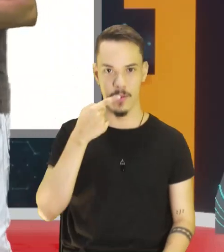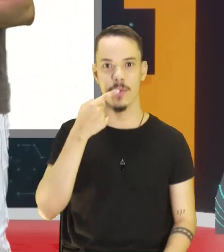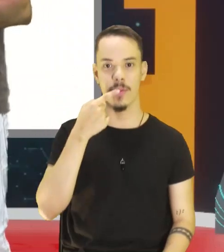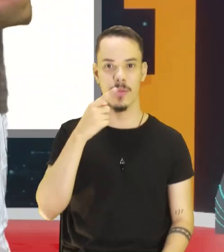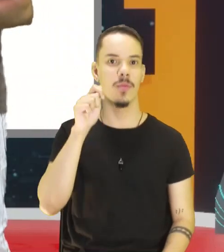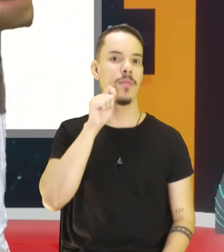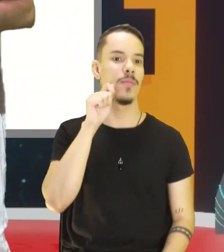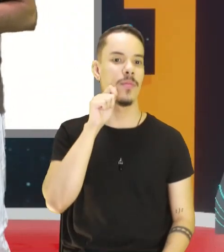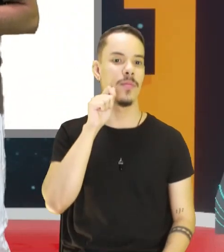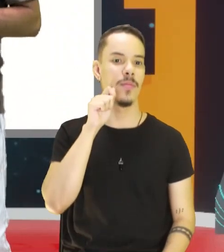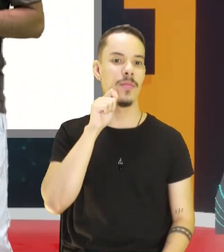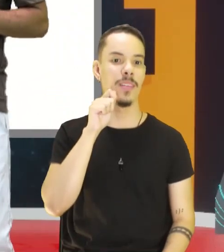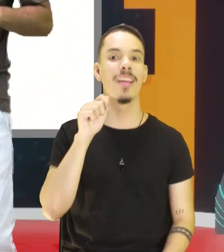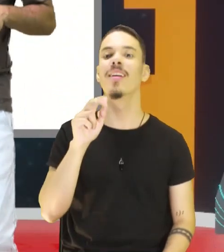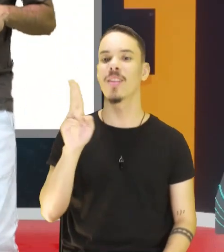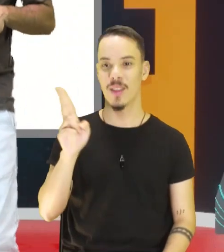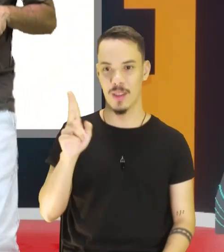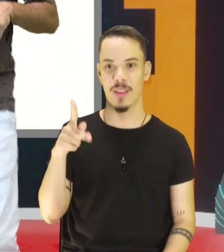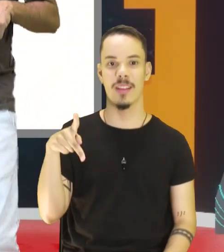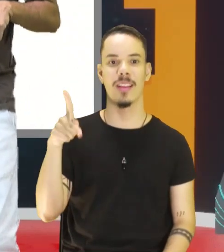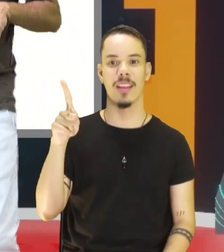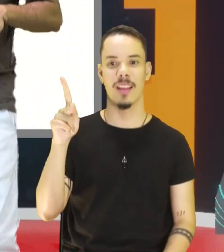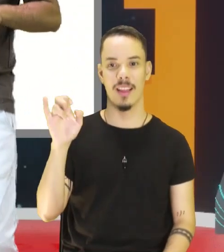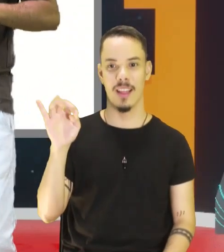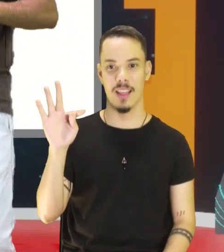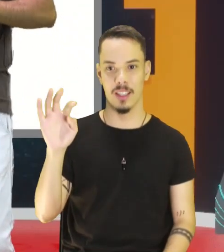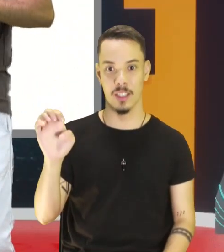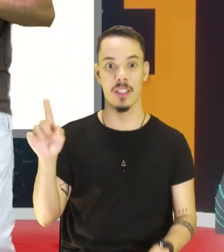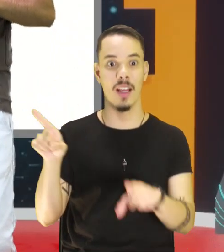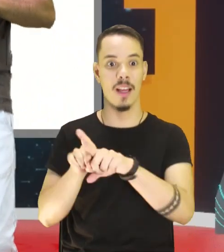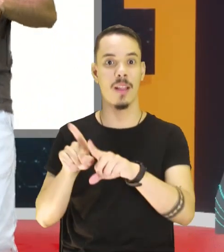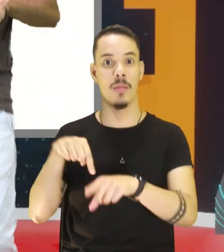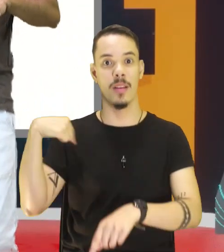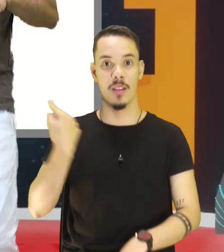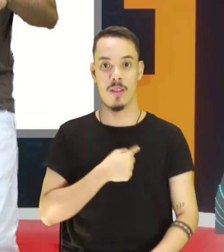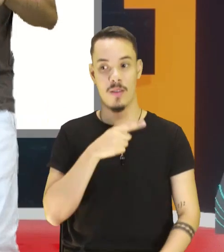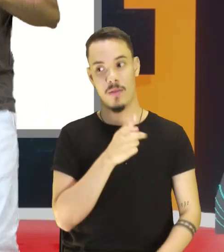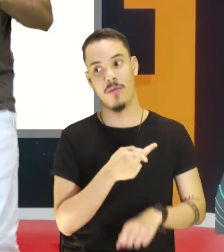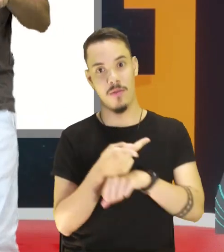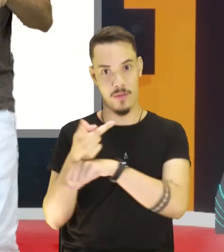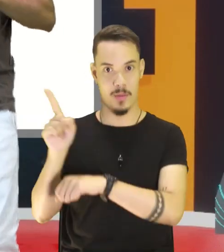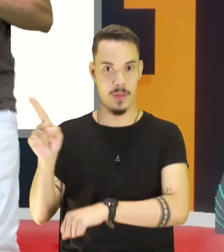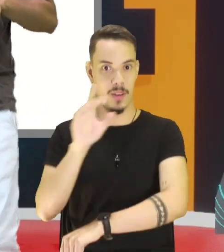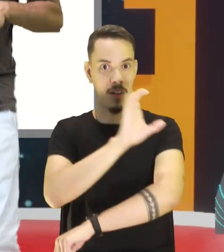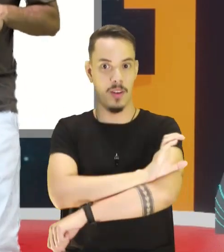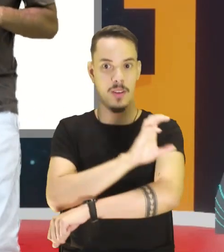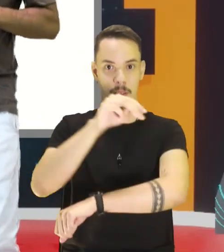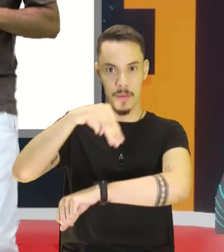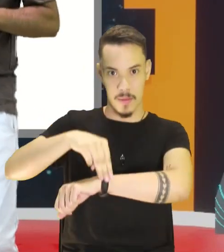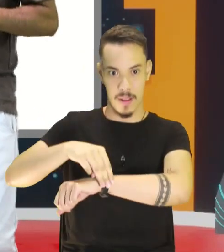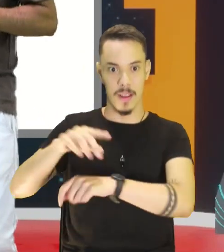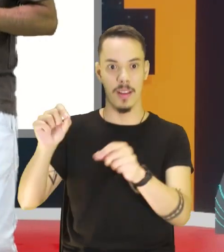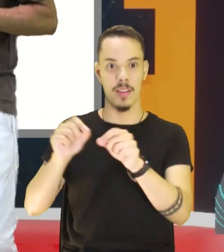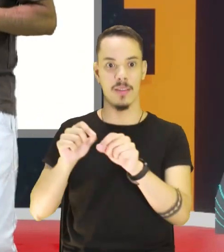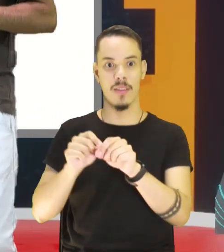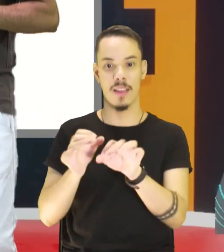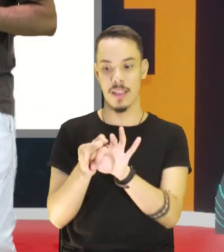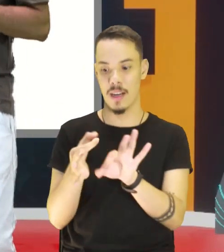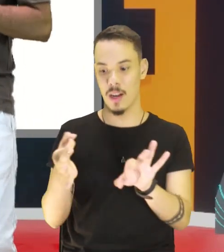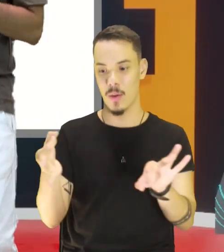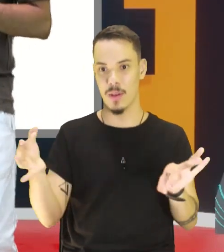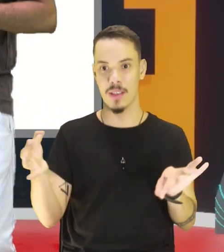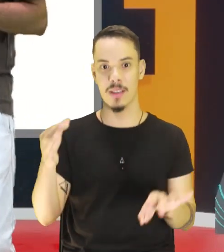em outro também. Quente. Em Costa Marques. Não, de Costa Marques, que eles produzem linguiça. Lembra que a gente